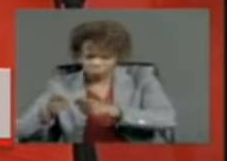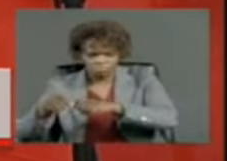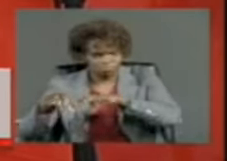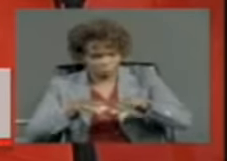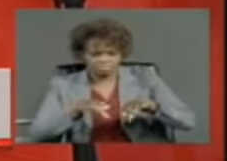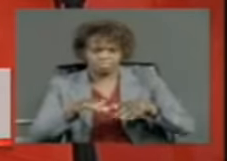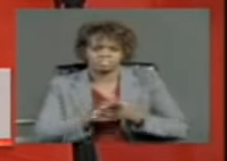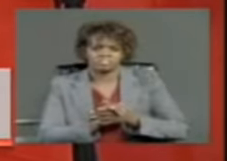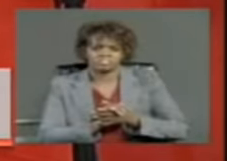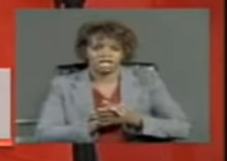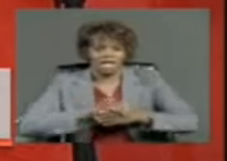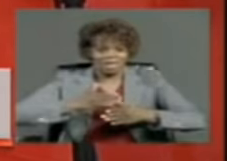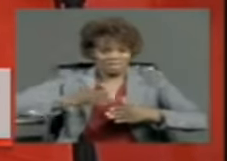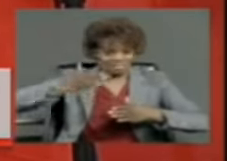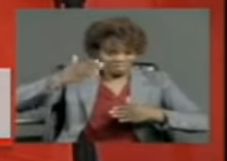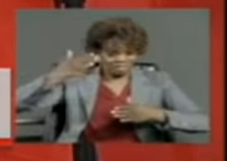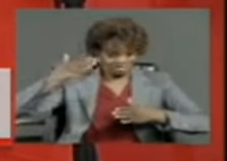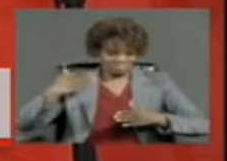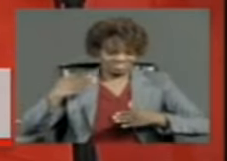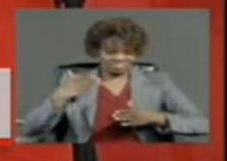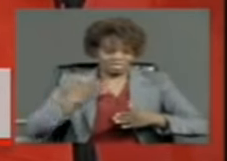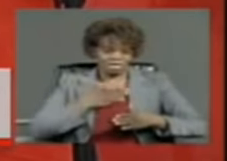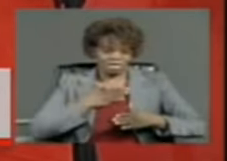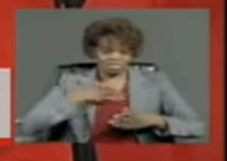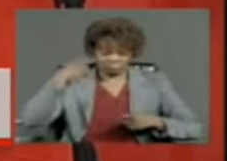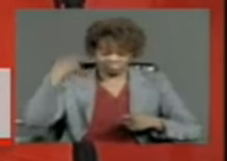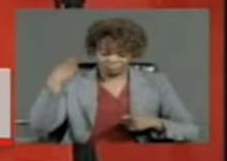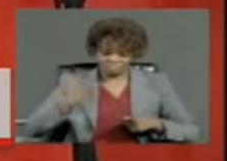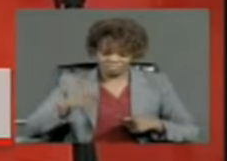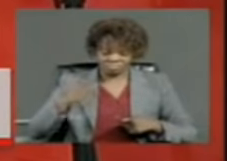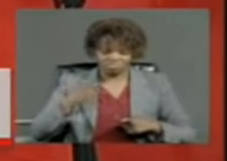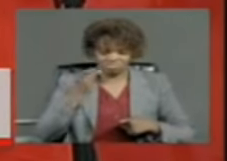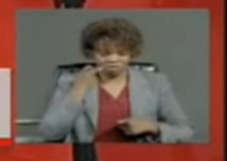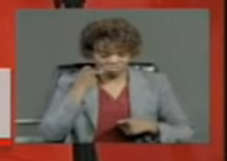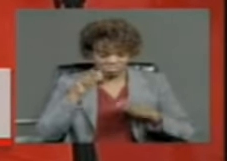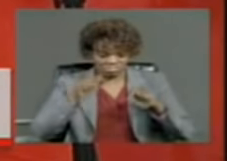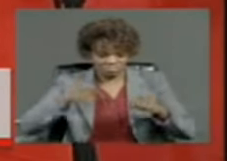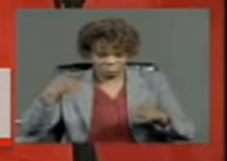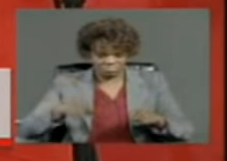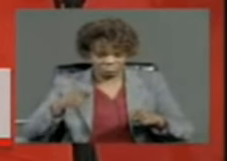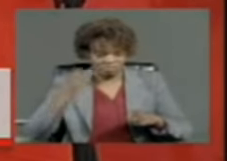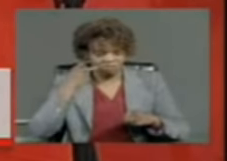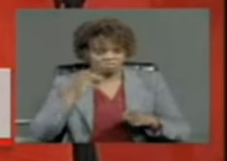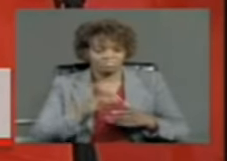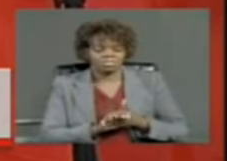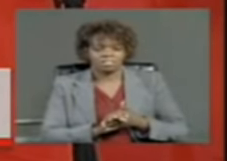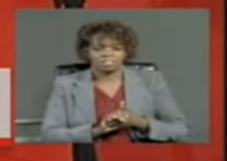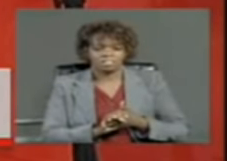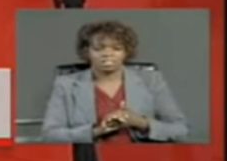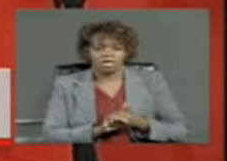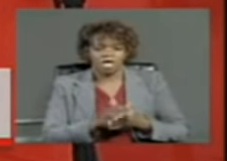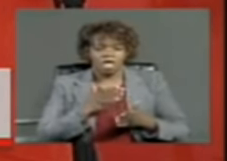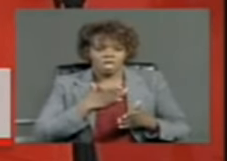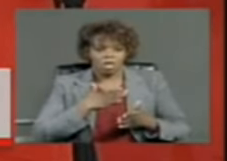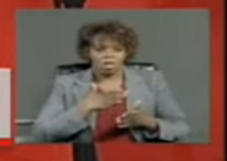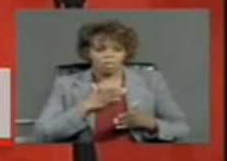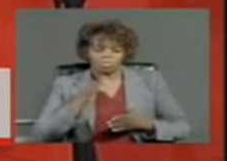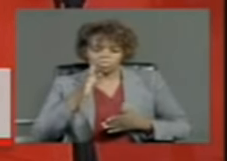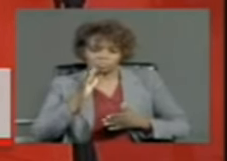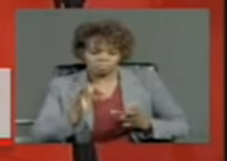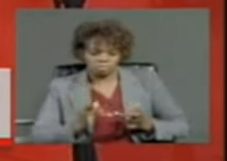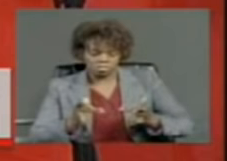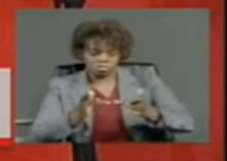Antes de eu ser chefe de Estado, A minha fazenda fica a cerca de 300 quilômetros